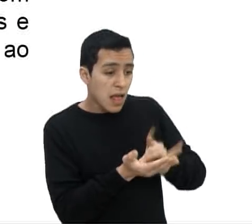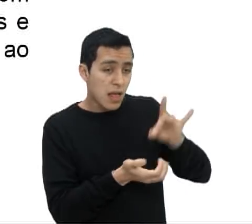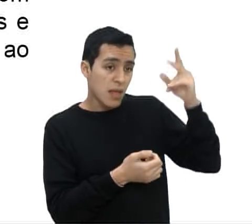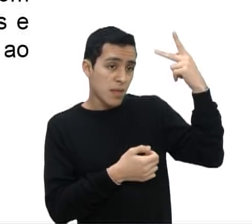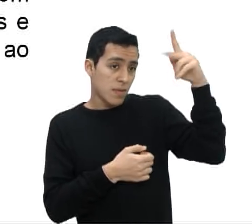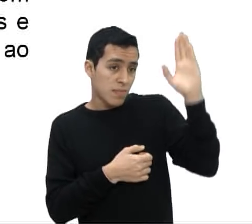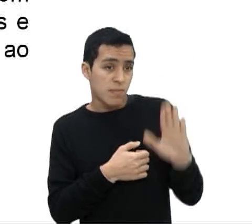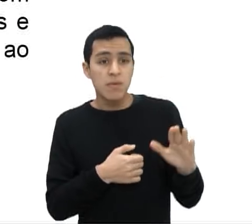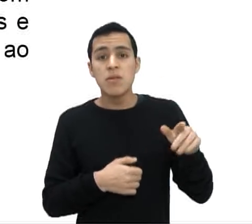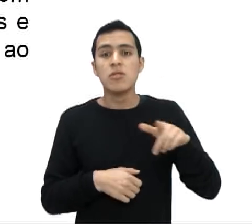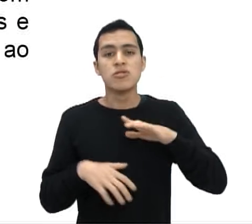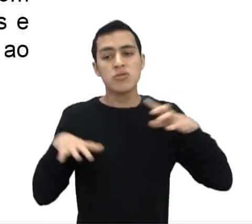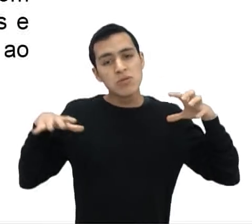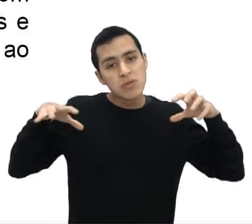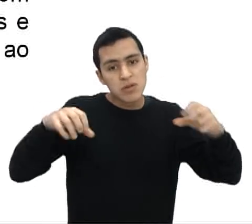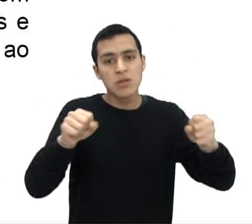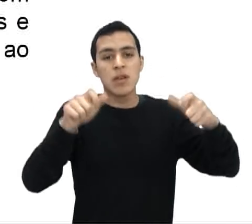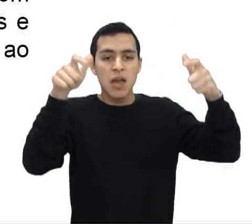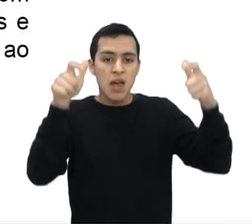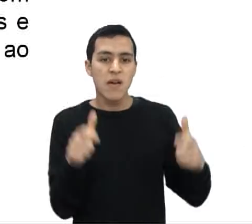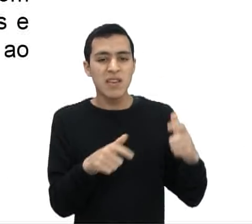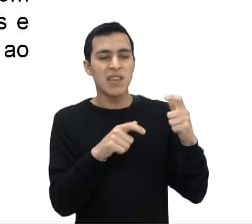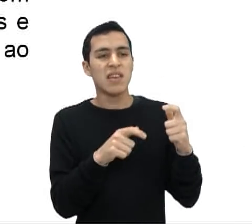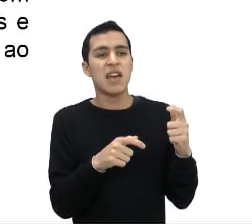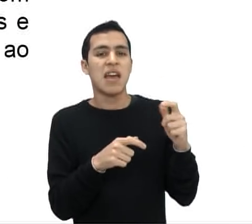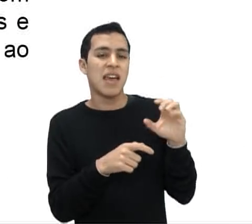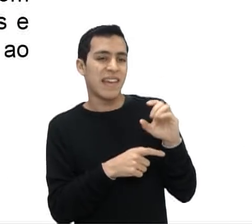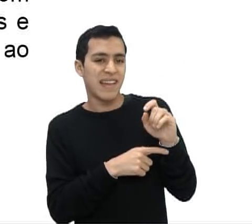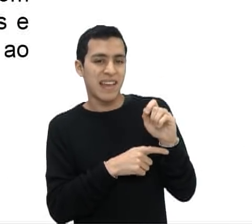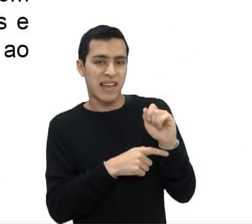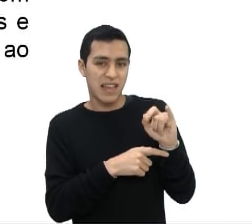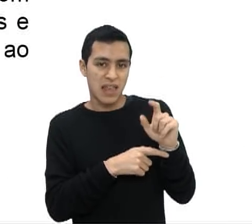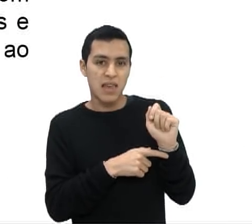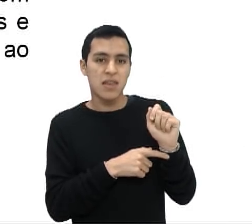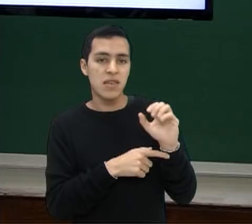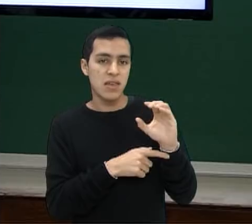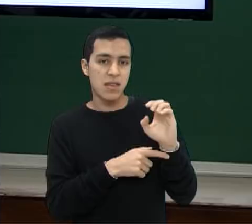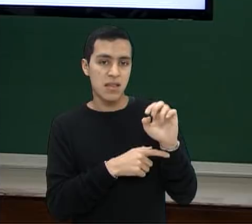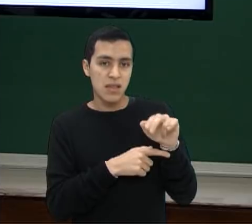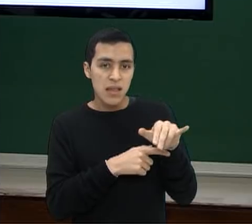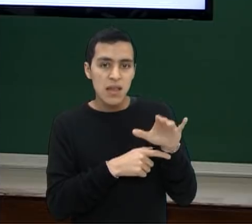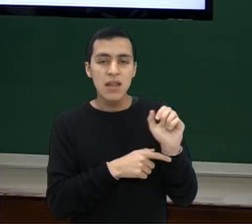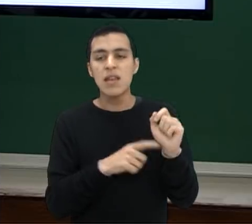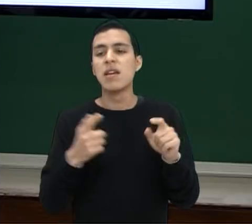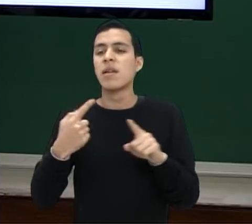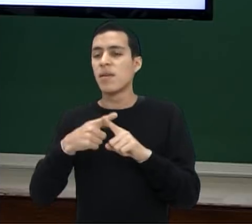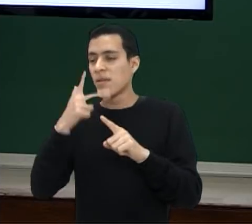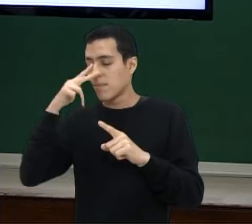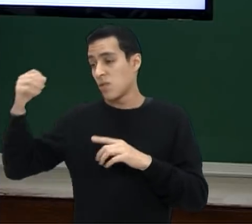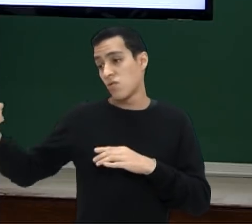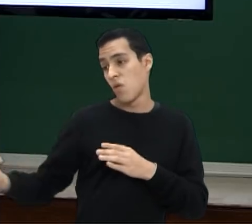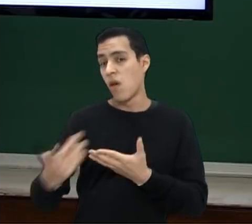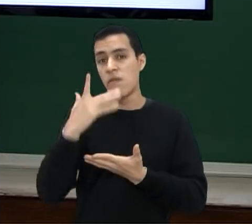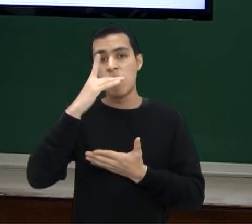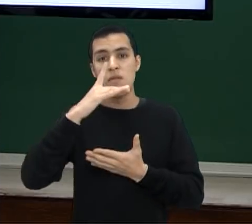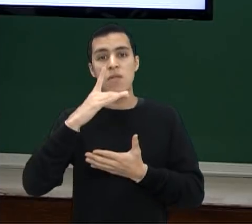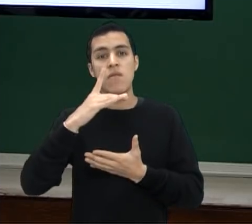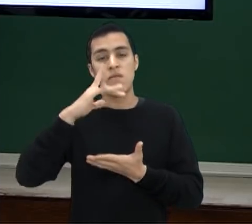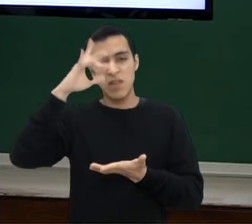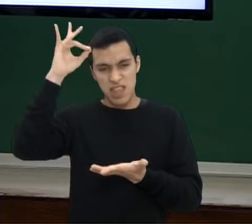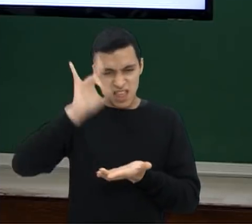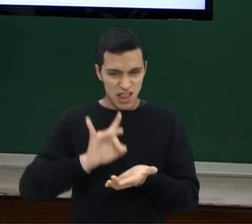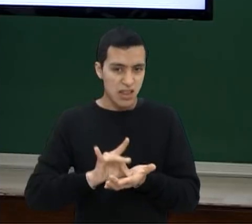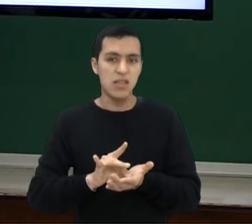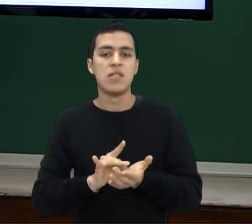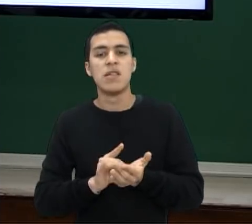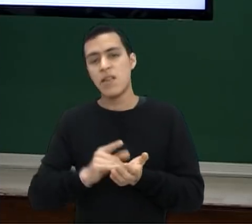brasileira ganhavam espaço na caixa cênica, né? Então esse neorrealismo é um novo realismo, né? Uma vertente de